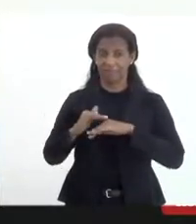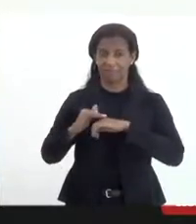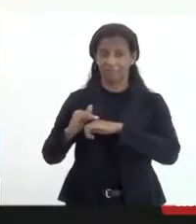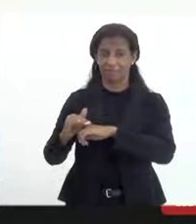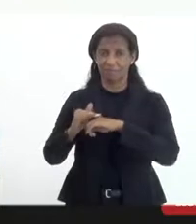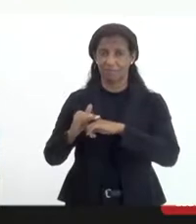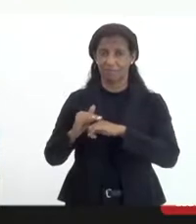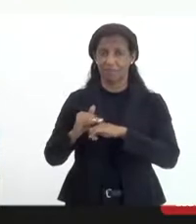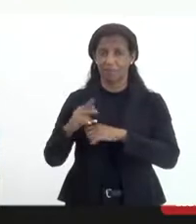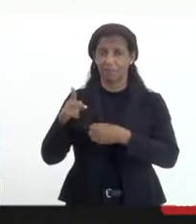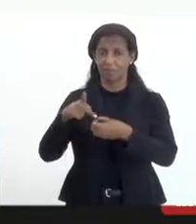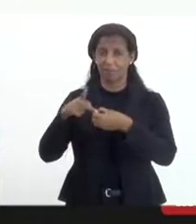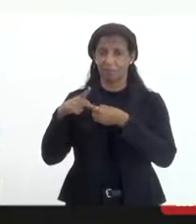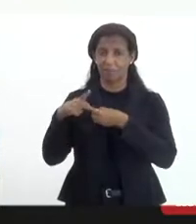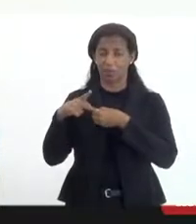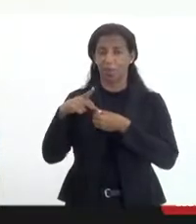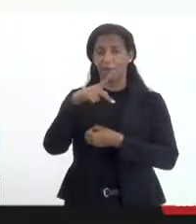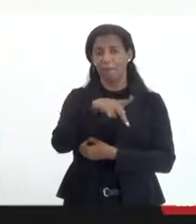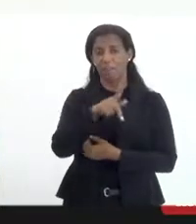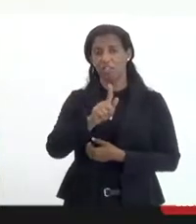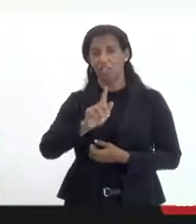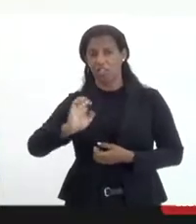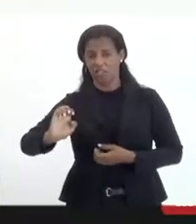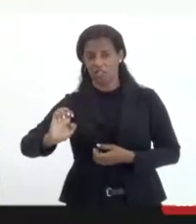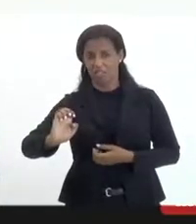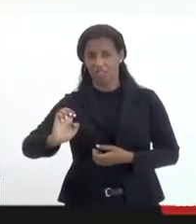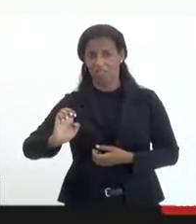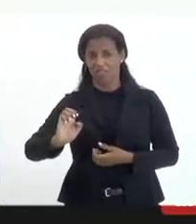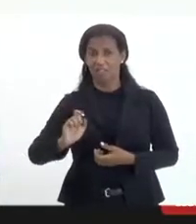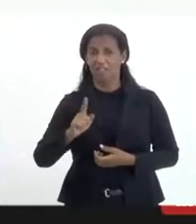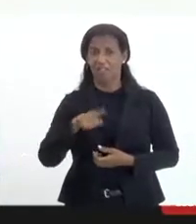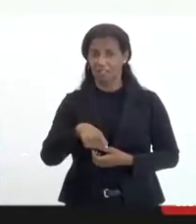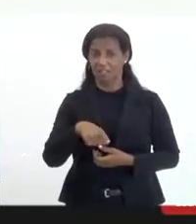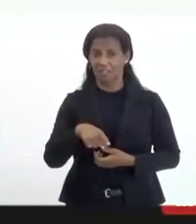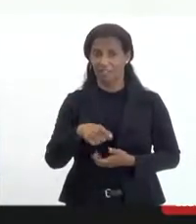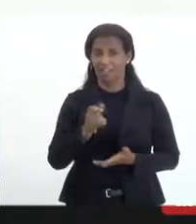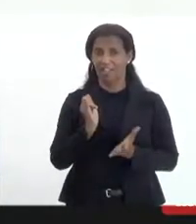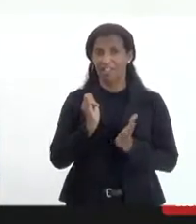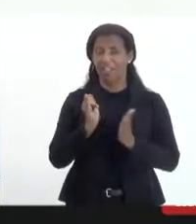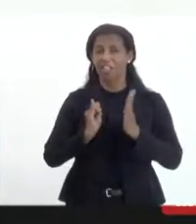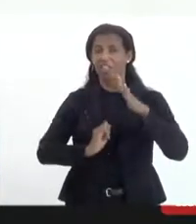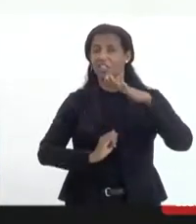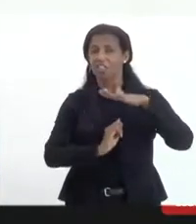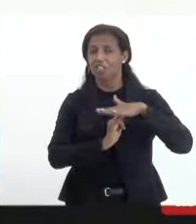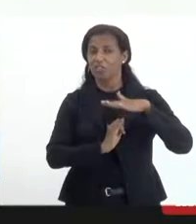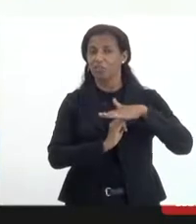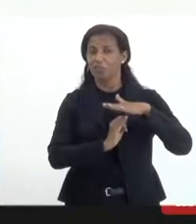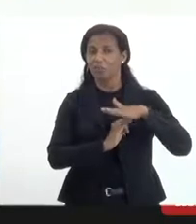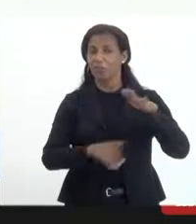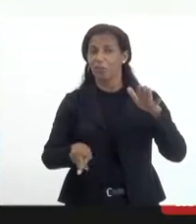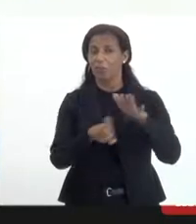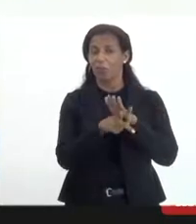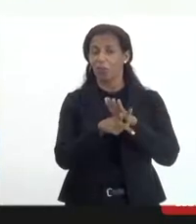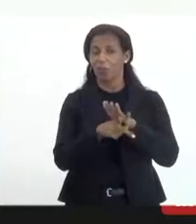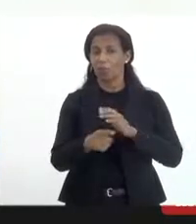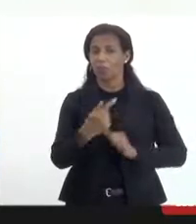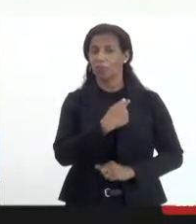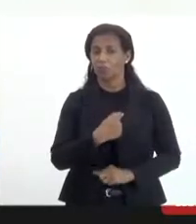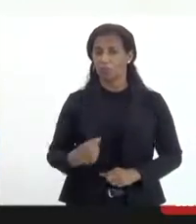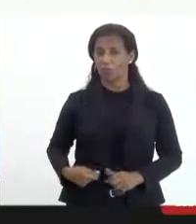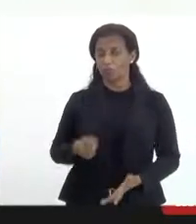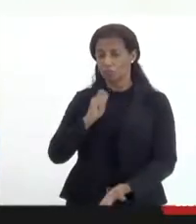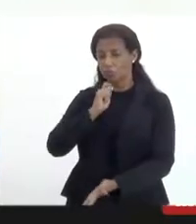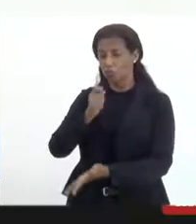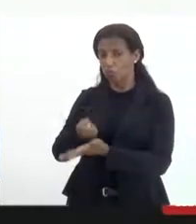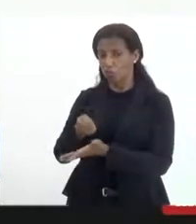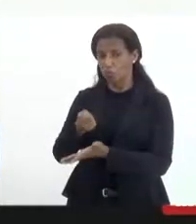com a Procuradoria-Geral do Estado, que tem o dever institucional pelo governo de fazer a cobrança